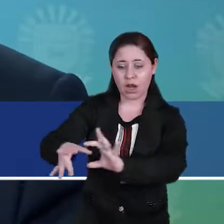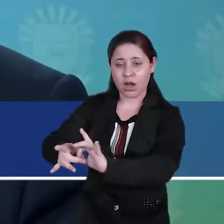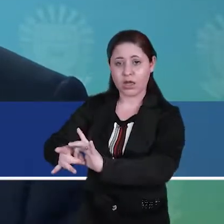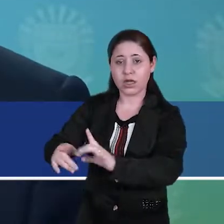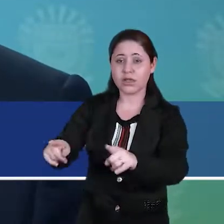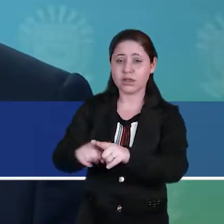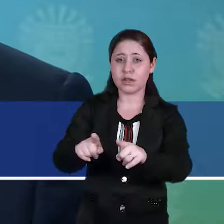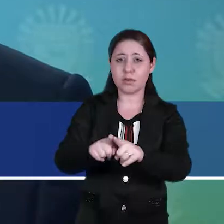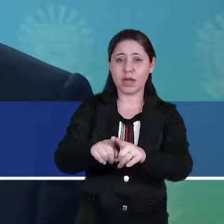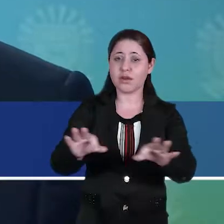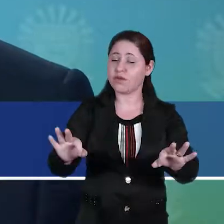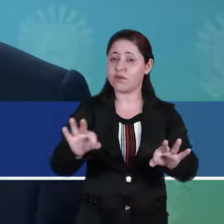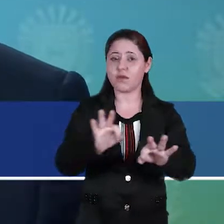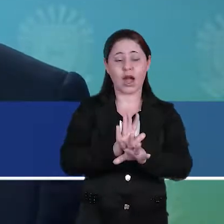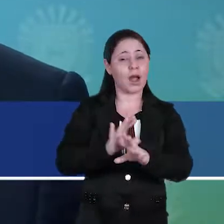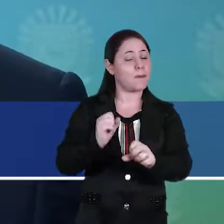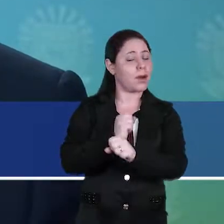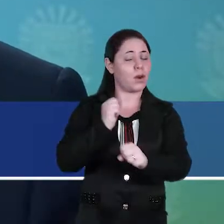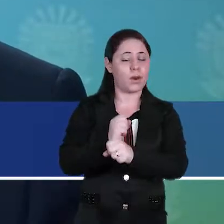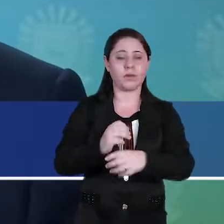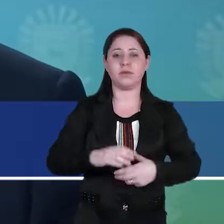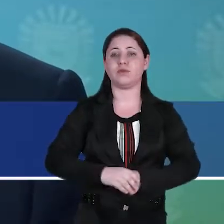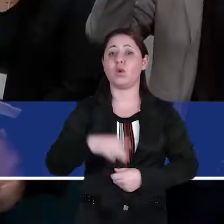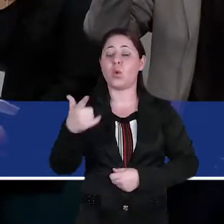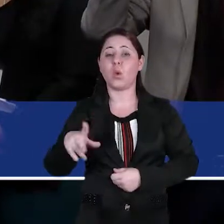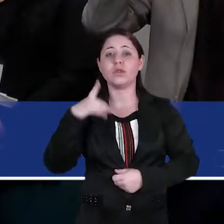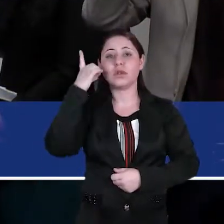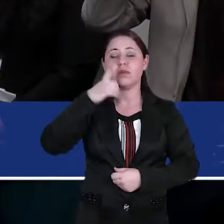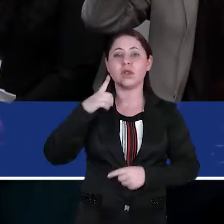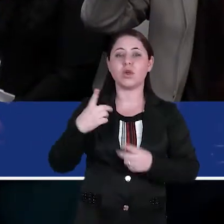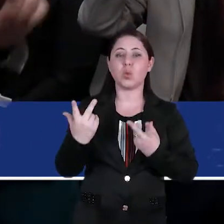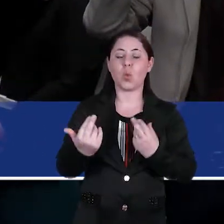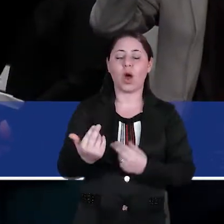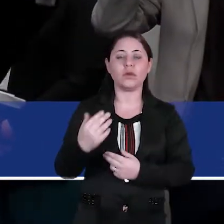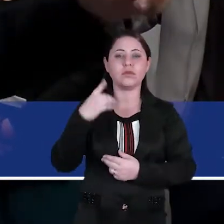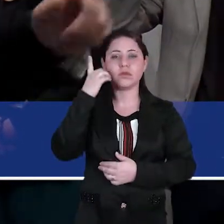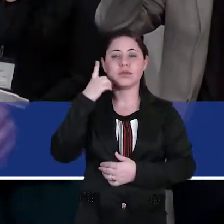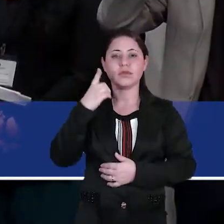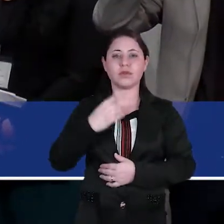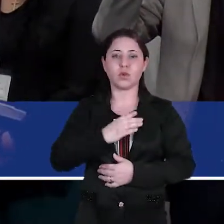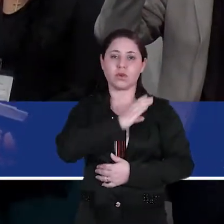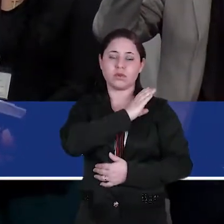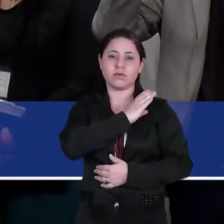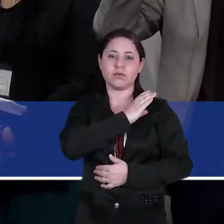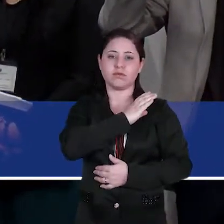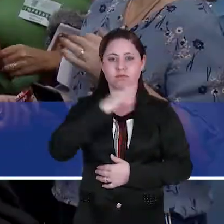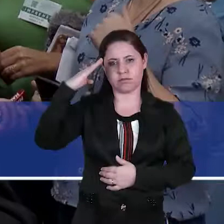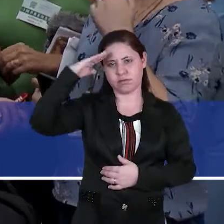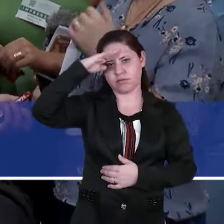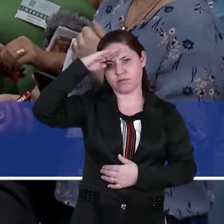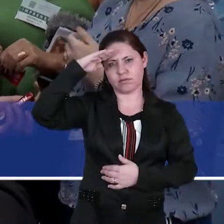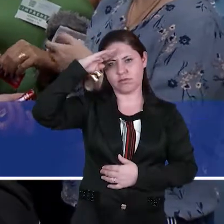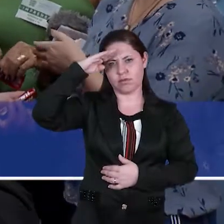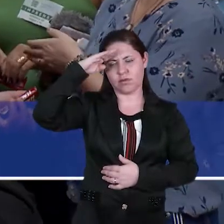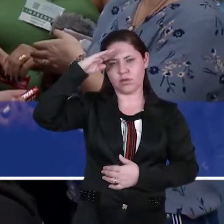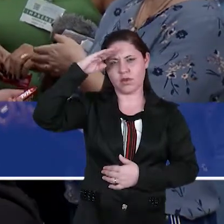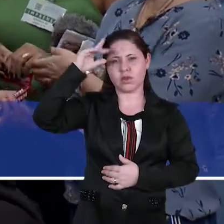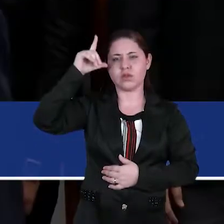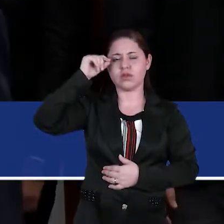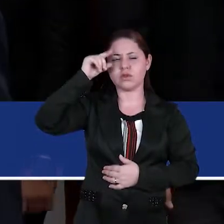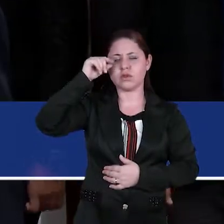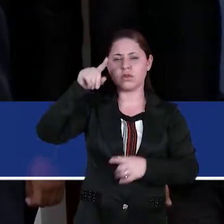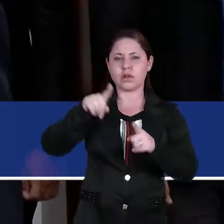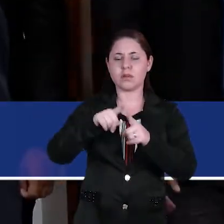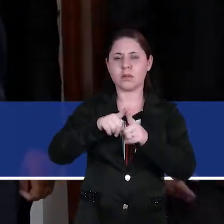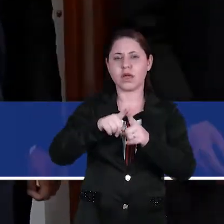interligação dos dois lotes do meio, que vão concluir essa obra. Outros parlamentares, como o capitão Contar, do PSL, Cabo Almi, do PT e